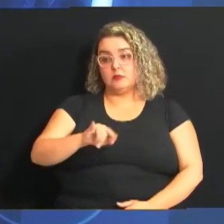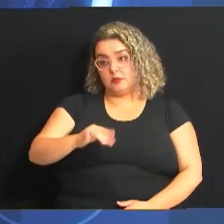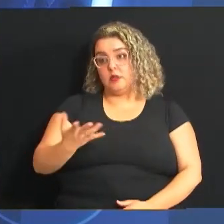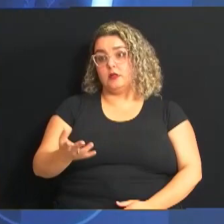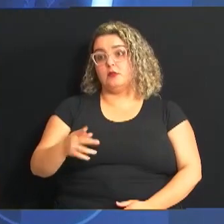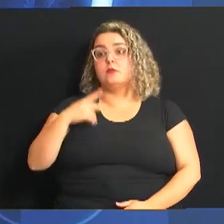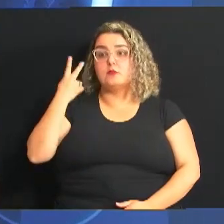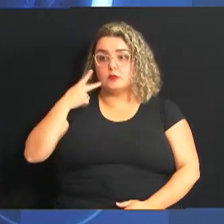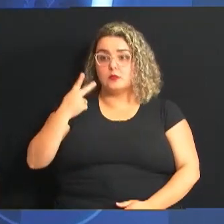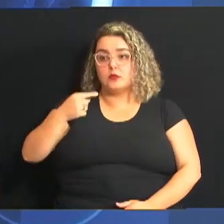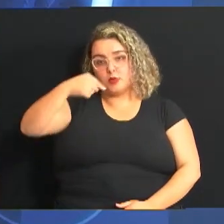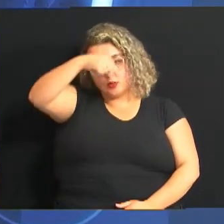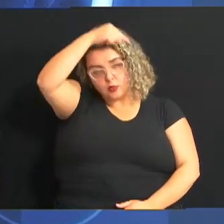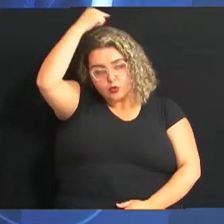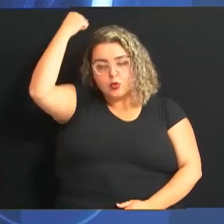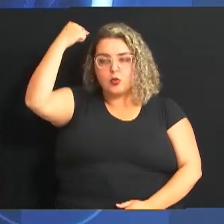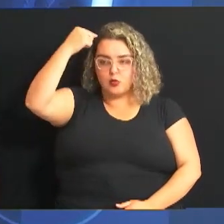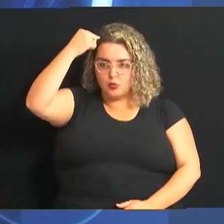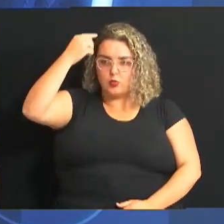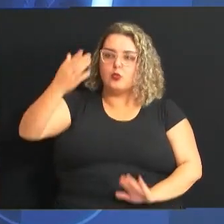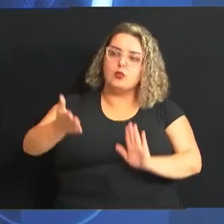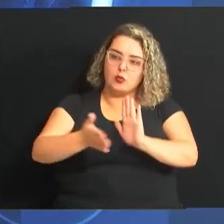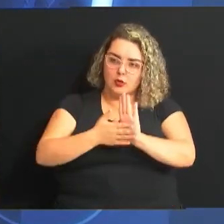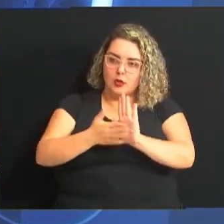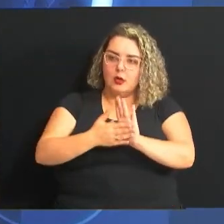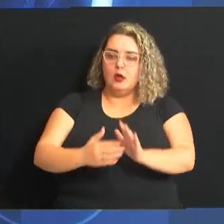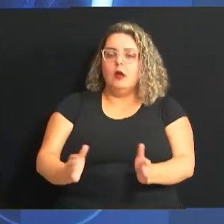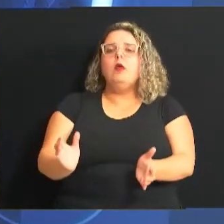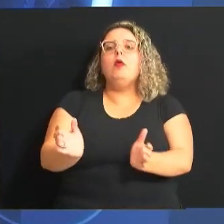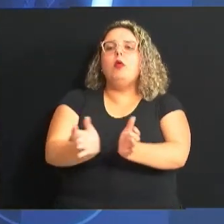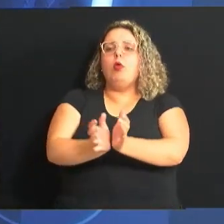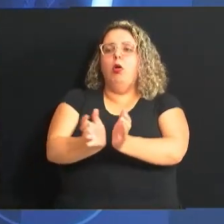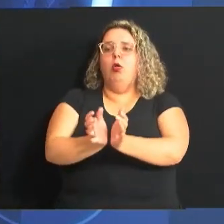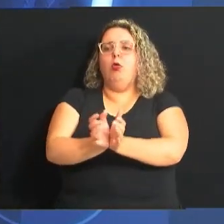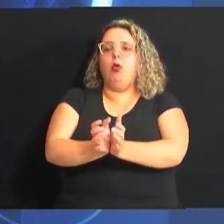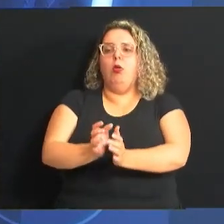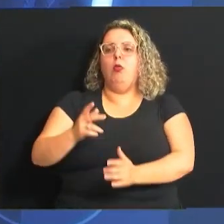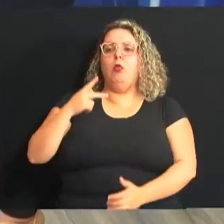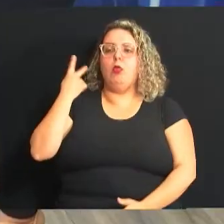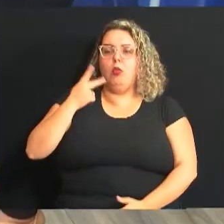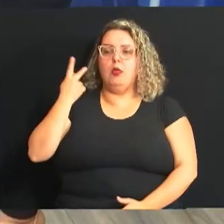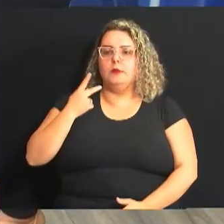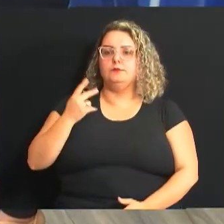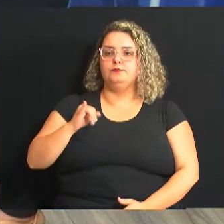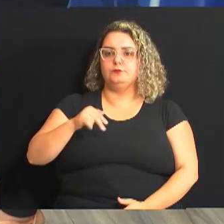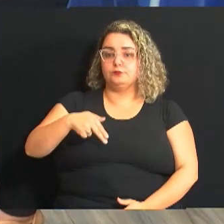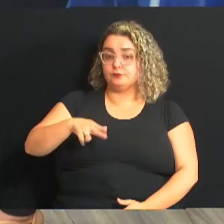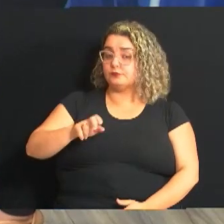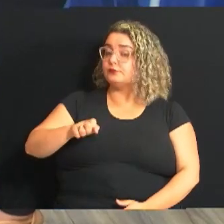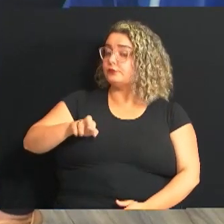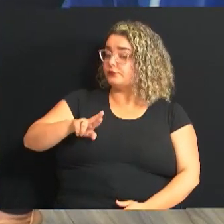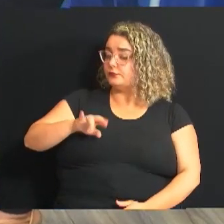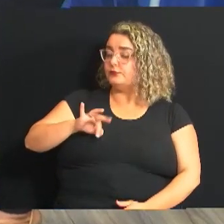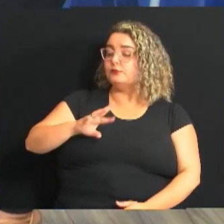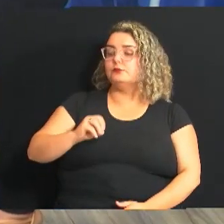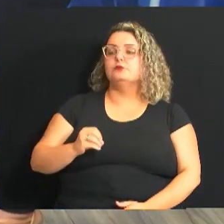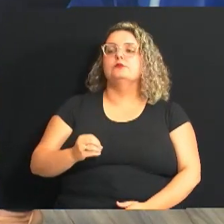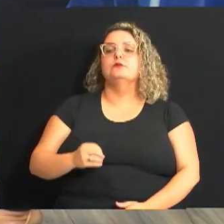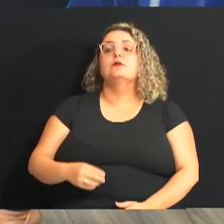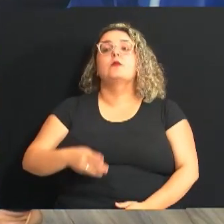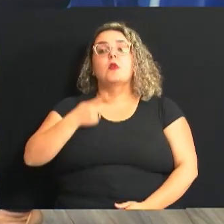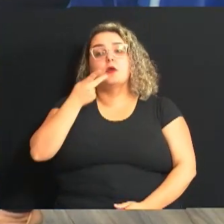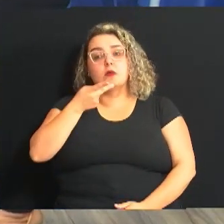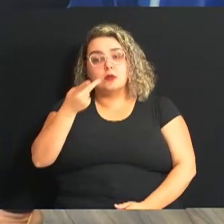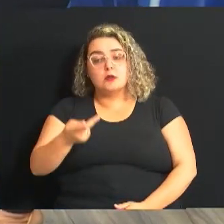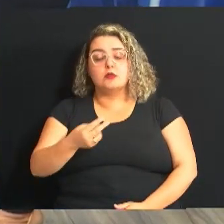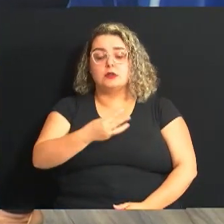vereador Paulo Gaspar, o propositor da Comissão Parlamentar de Inquérito. E a gente continua falando sobre a 32ª